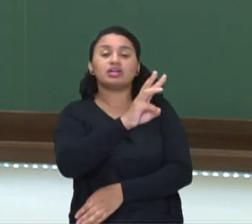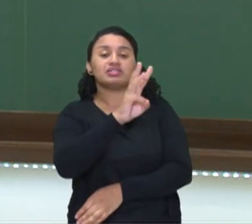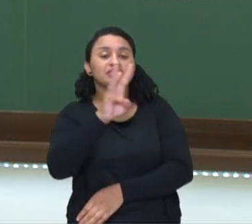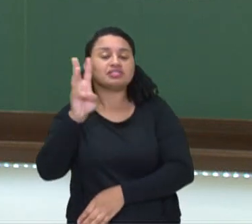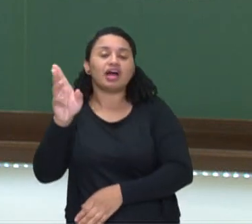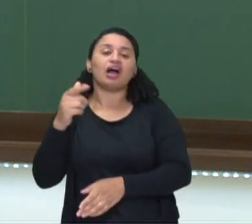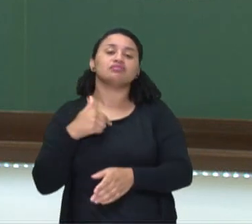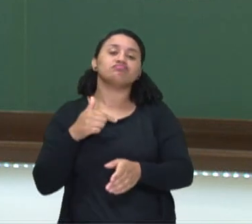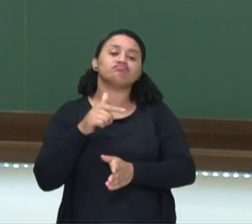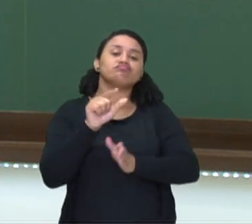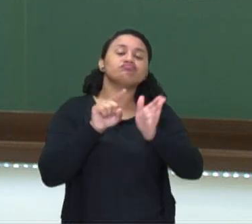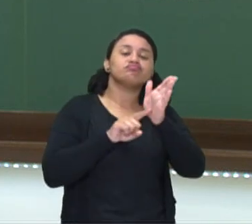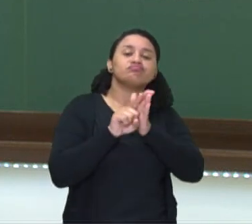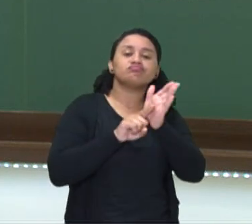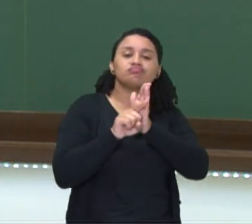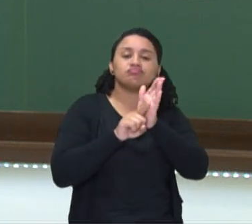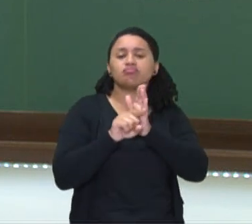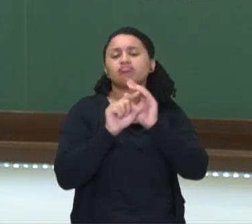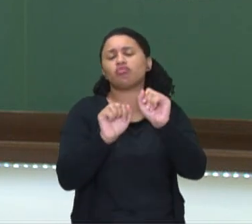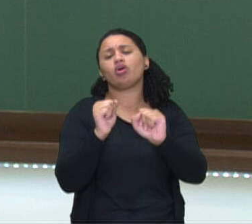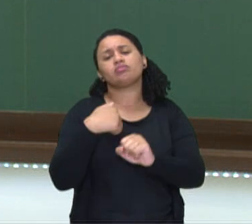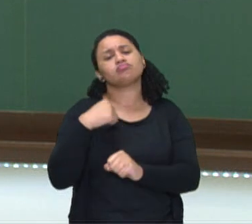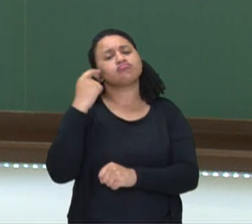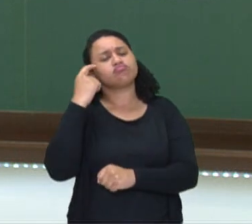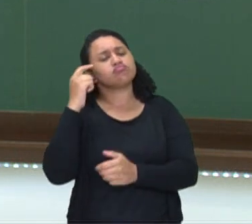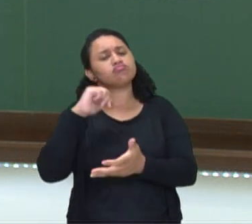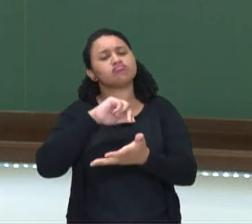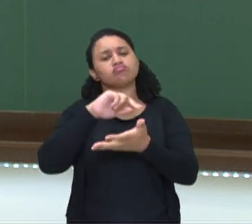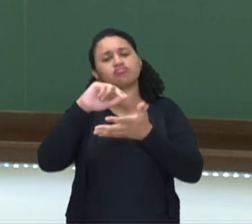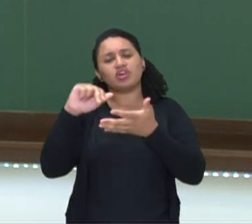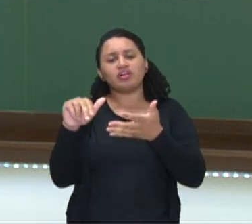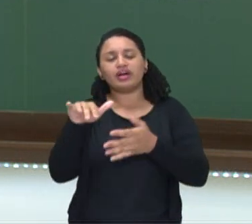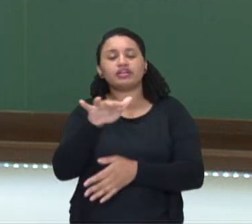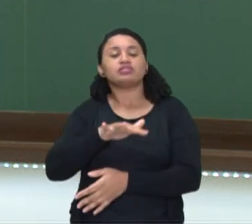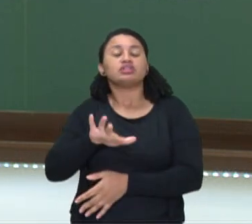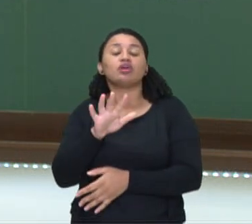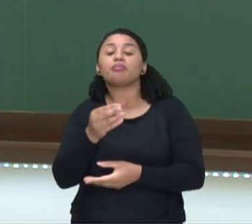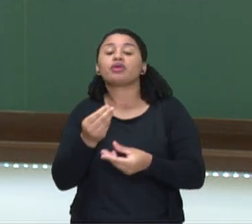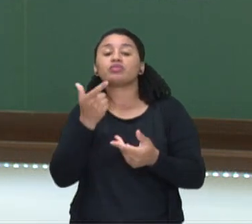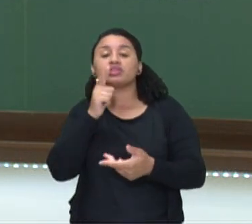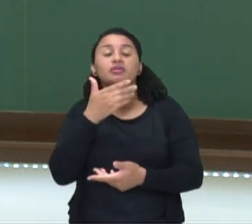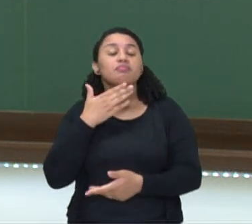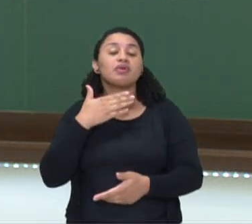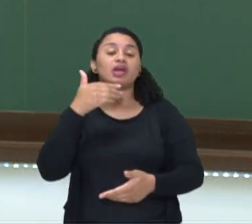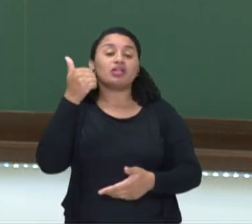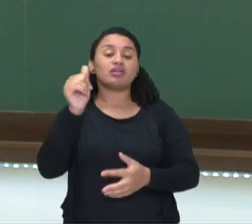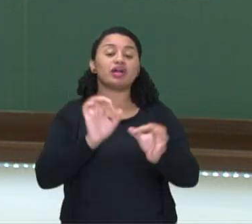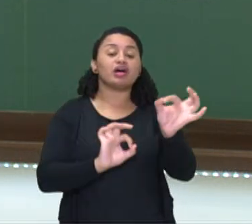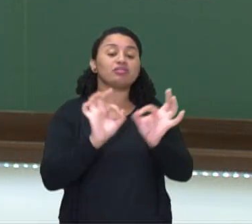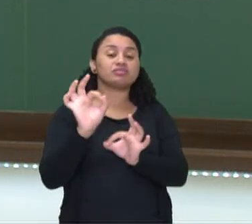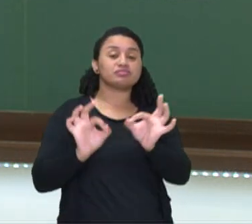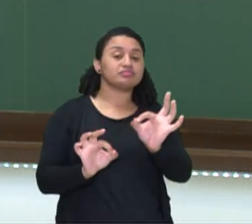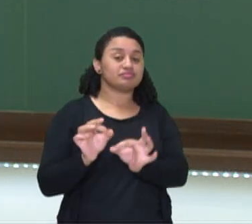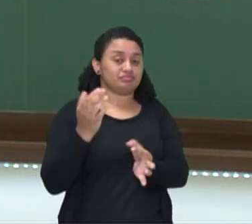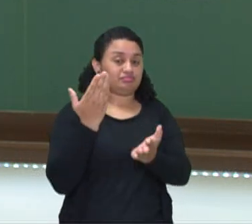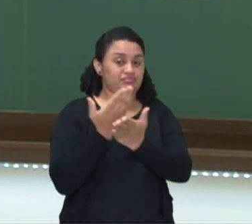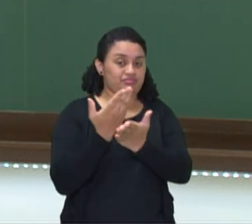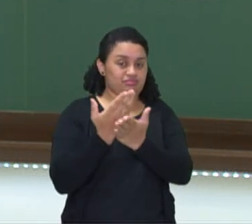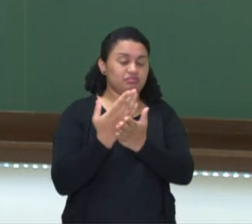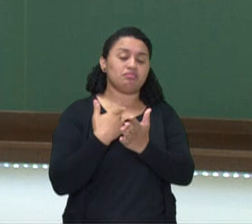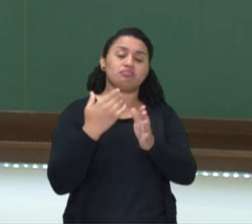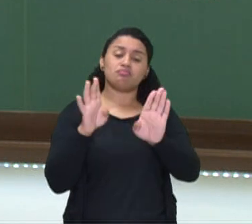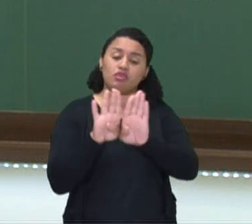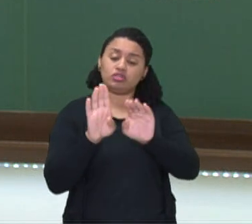pesquisa. Você pode pensar em vários meios para melhorar a sua rotina. Você pode até mesmo planejar em